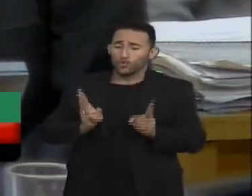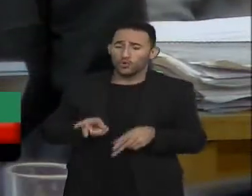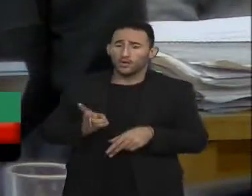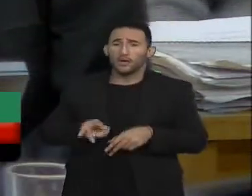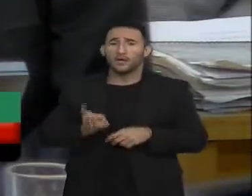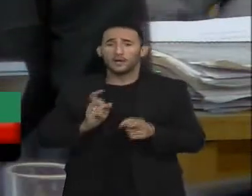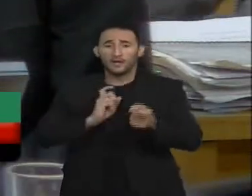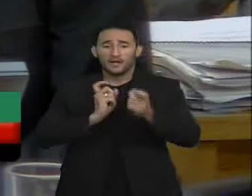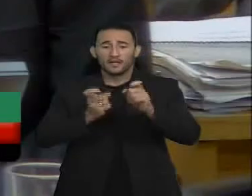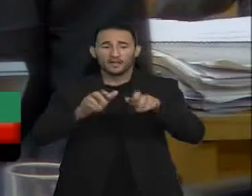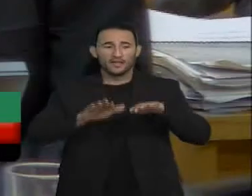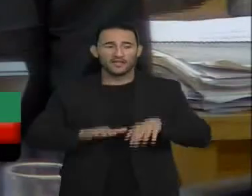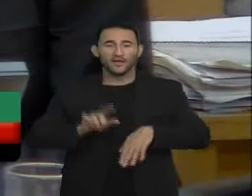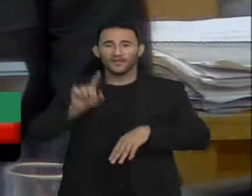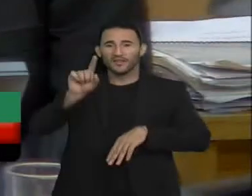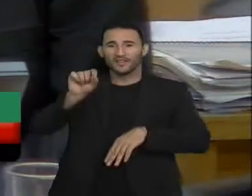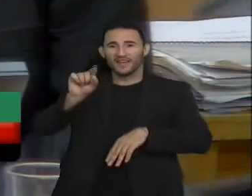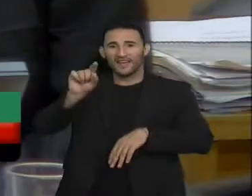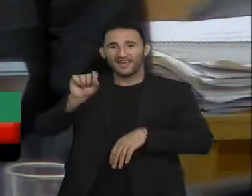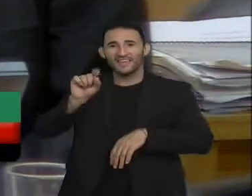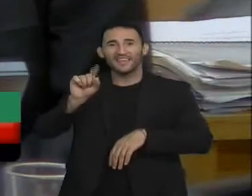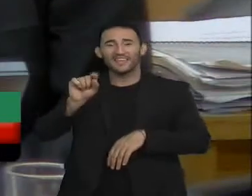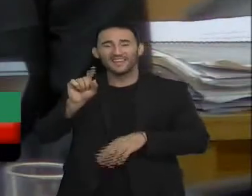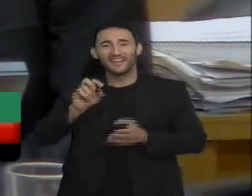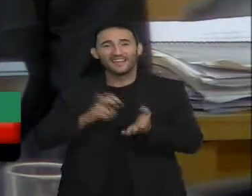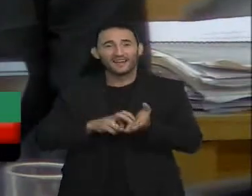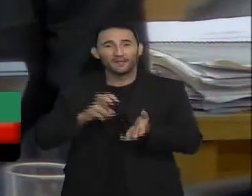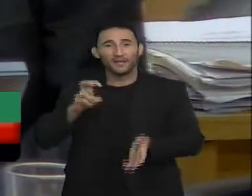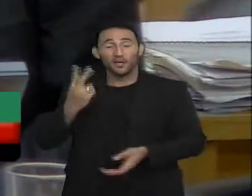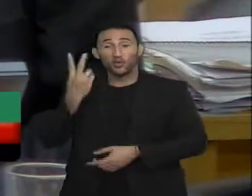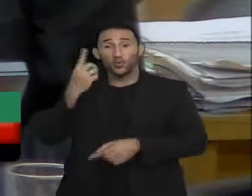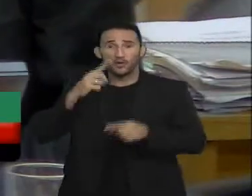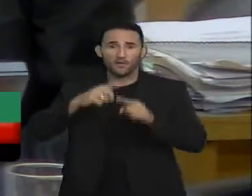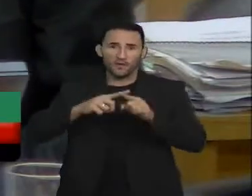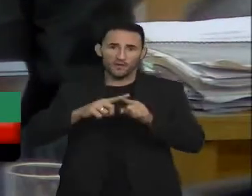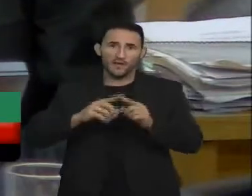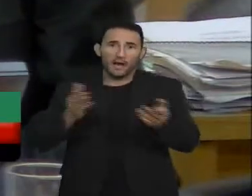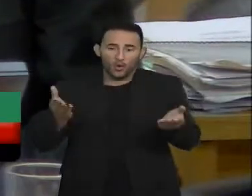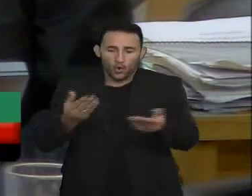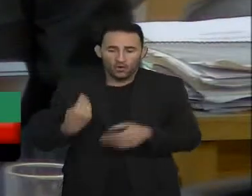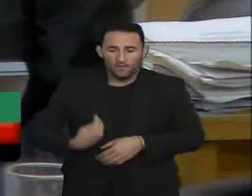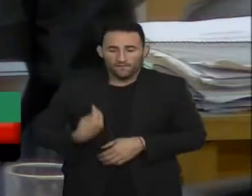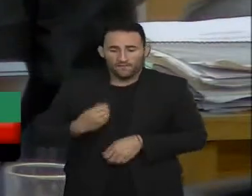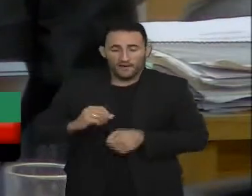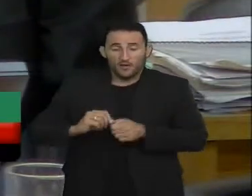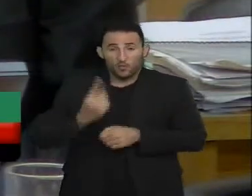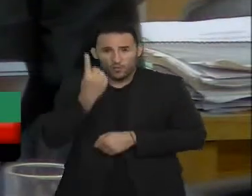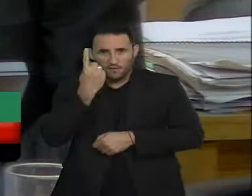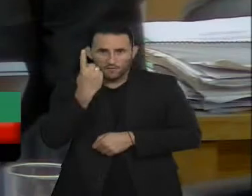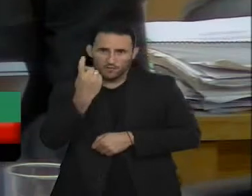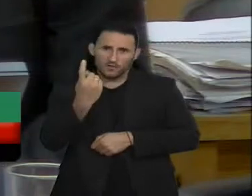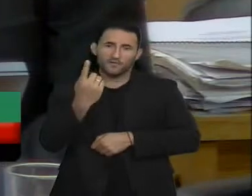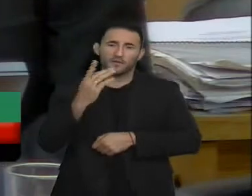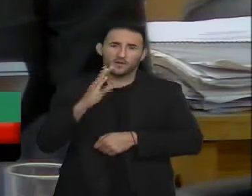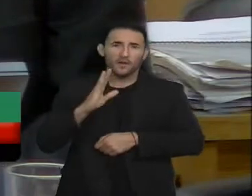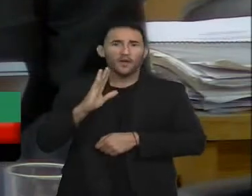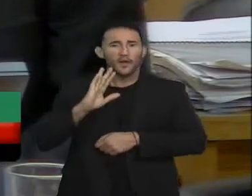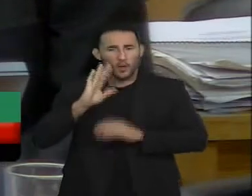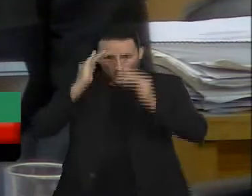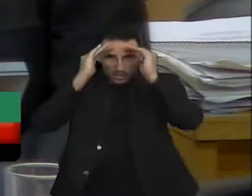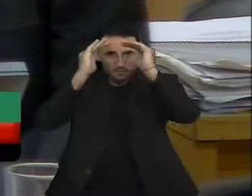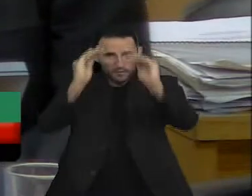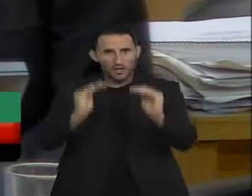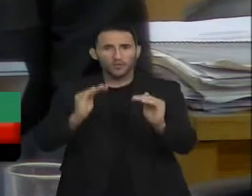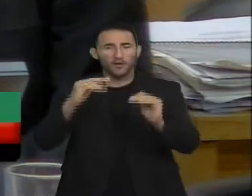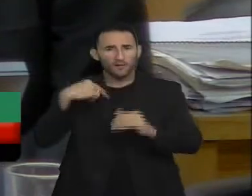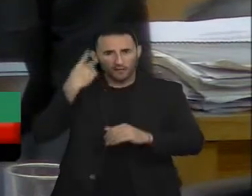e duas vezes por semana, visto que nós estamos fazendo só uma. Respeito à